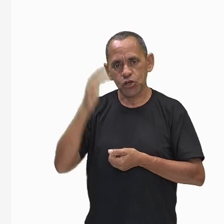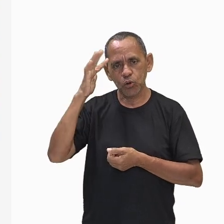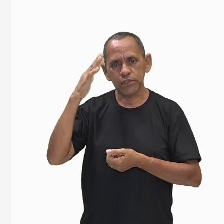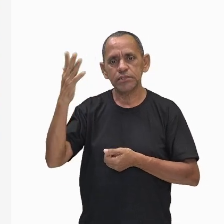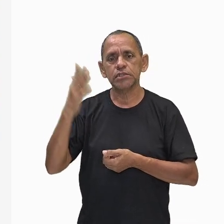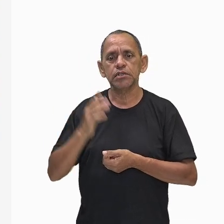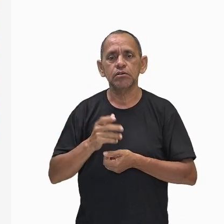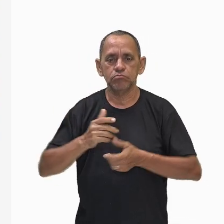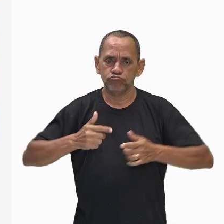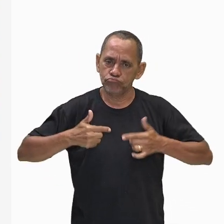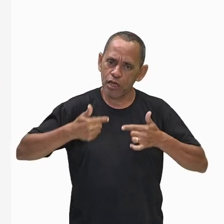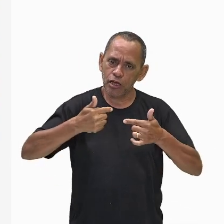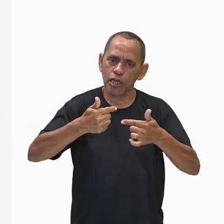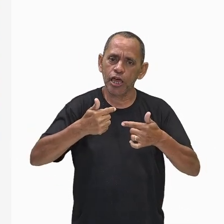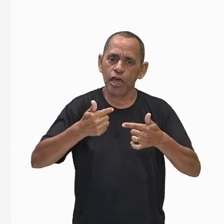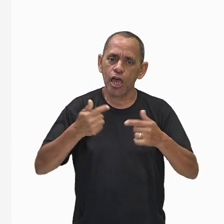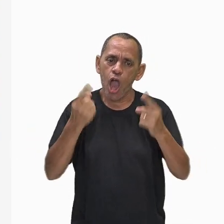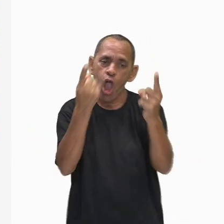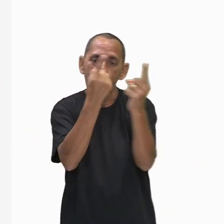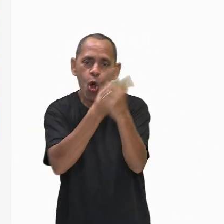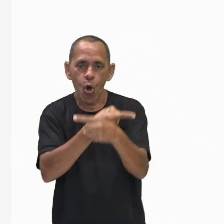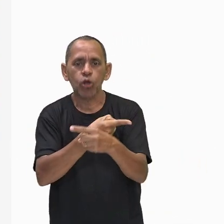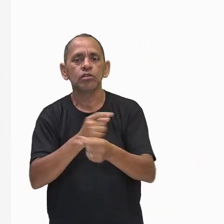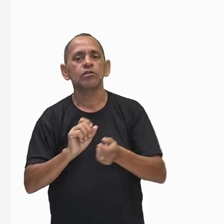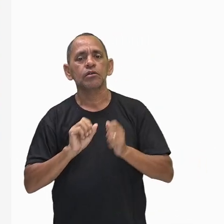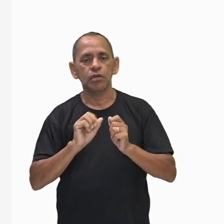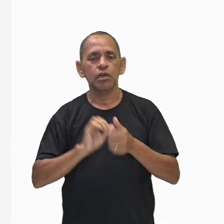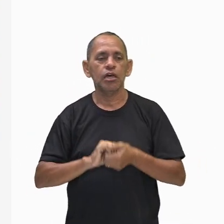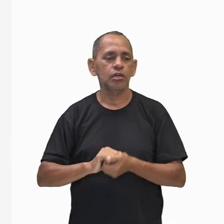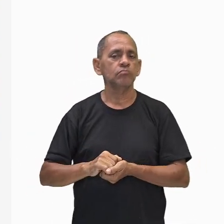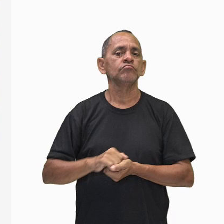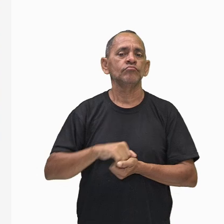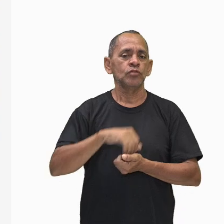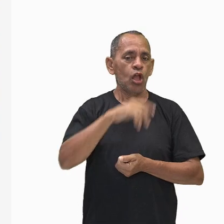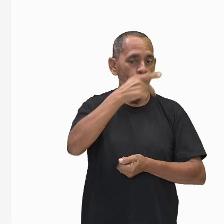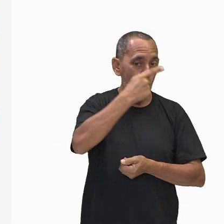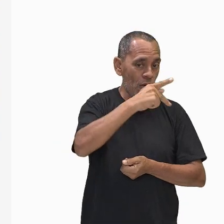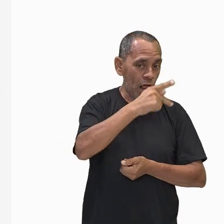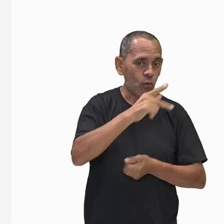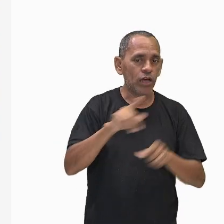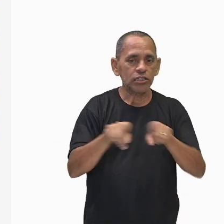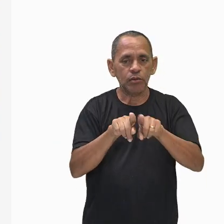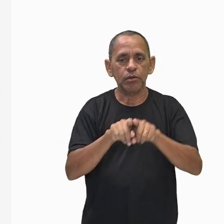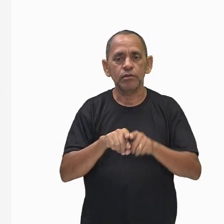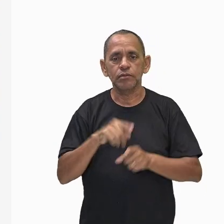na Guerra do Paraguai. Essa imagem é bastante famosa, tá, gente? É do